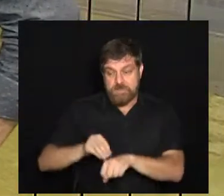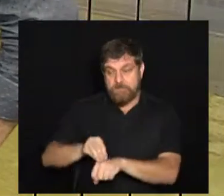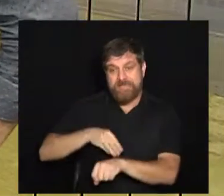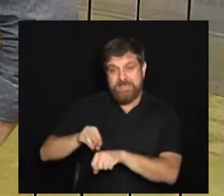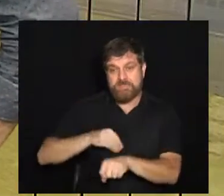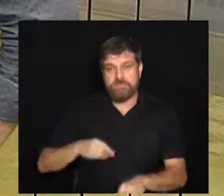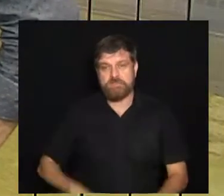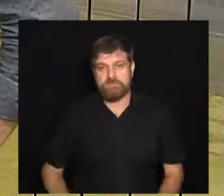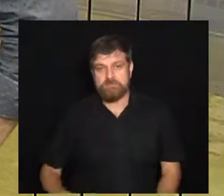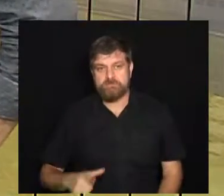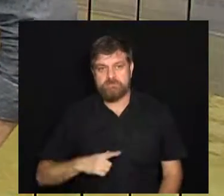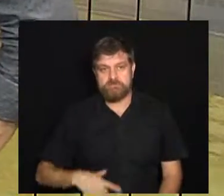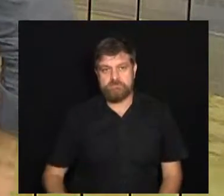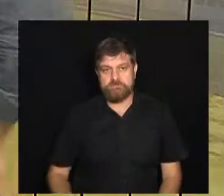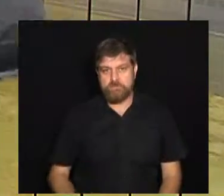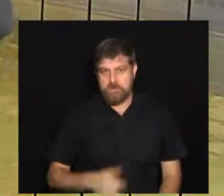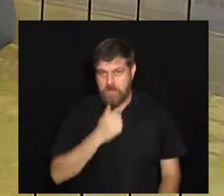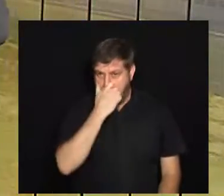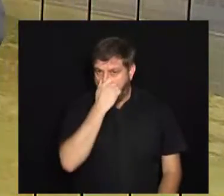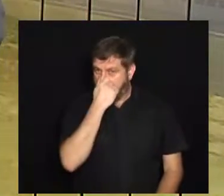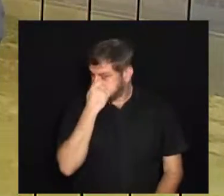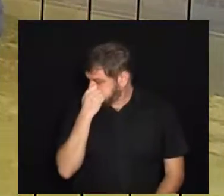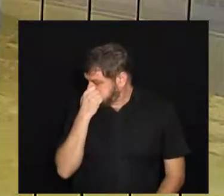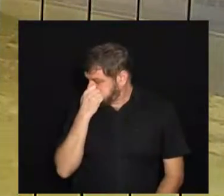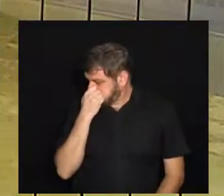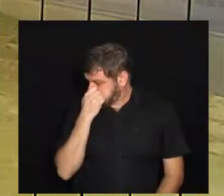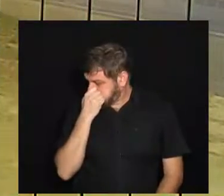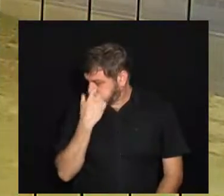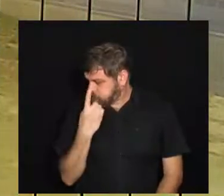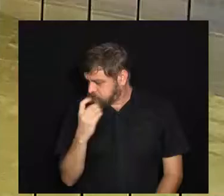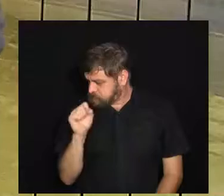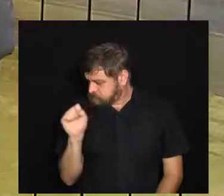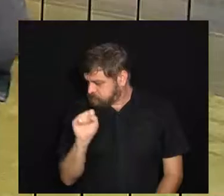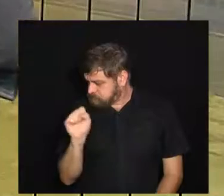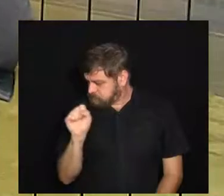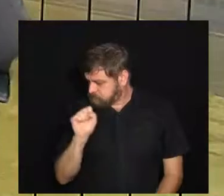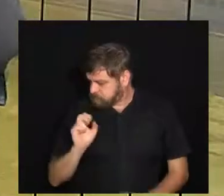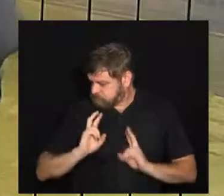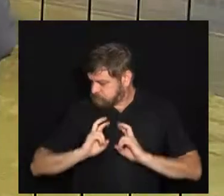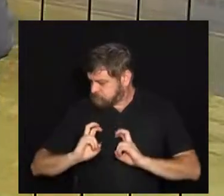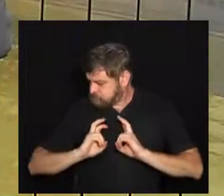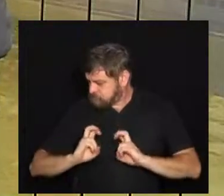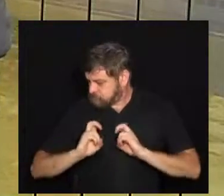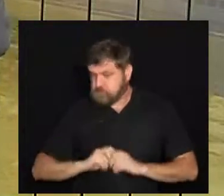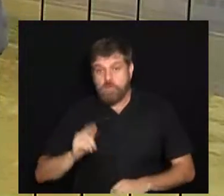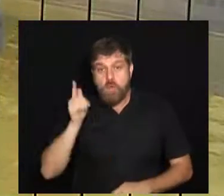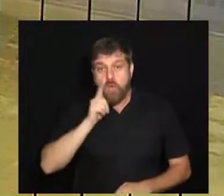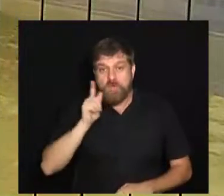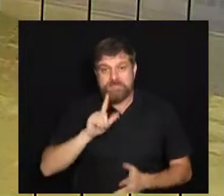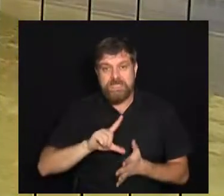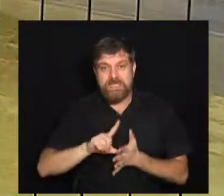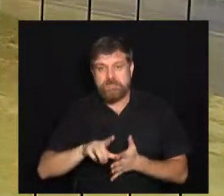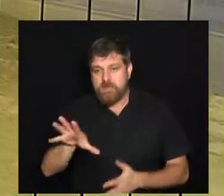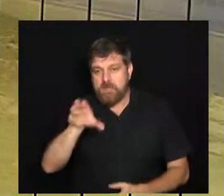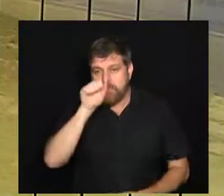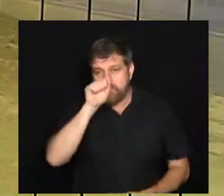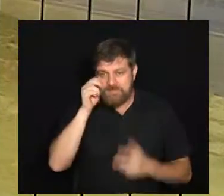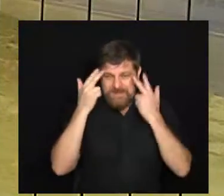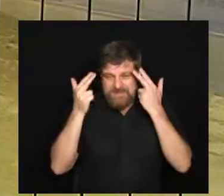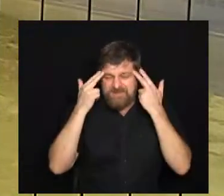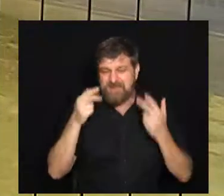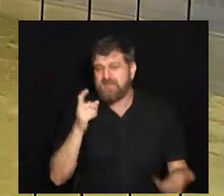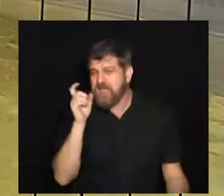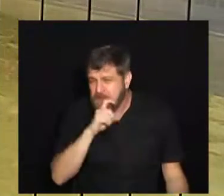prender a respiração por 10 segundos e verificar se tem dificuldade para conseguir manter e depois respirar normal